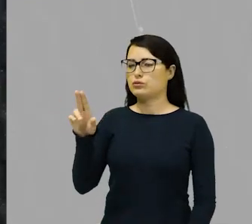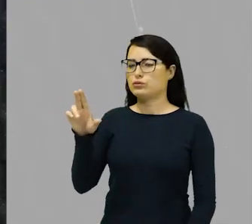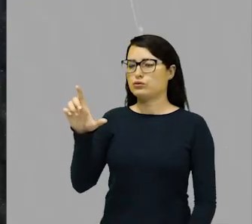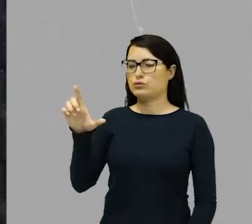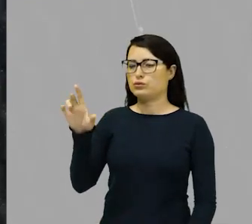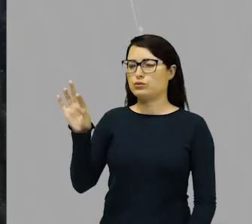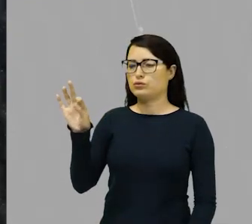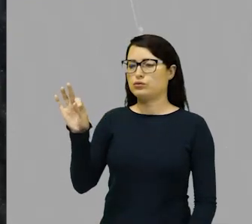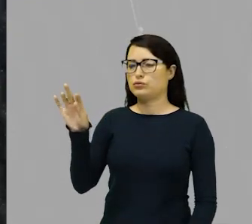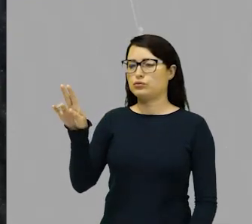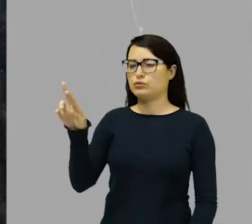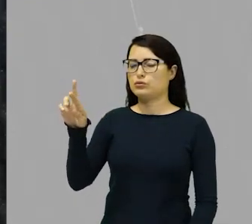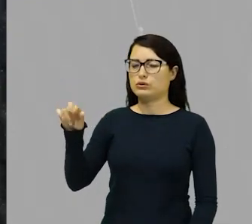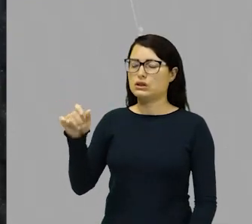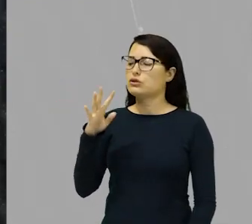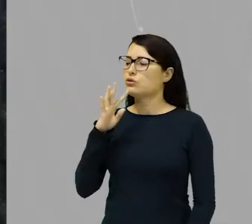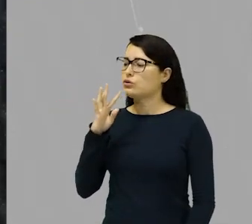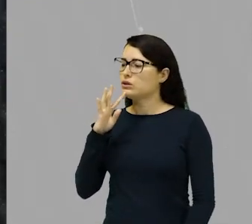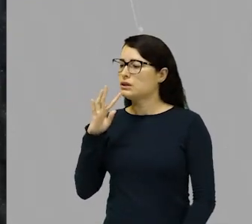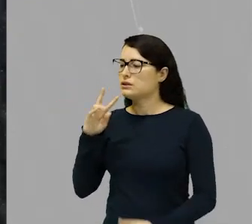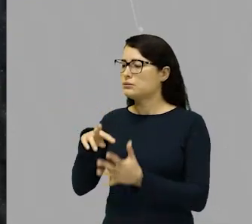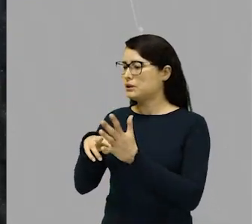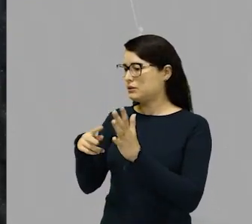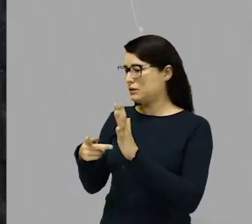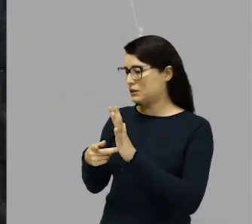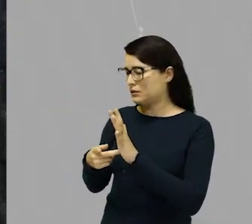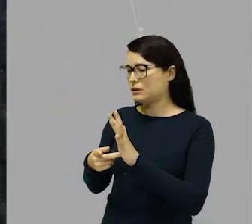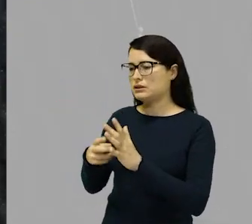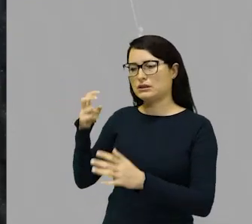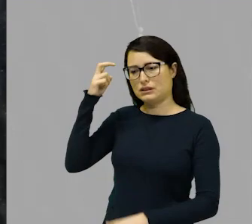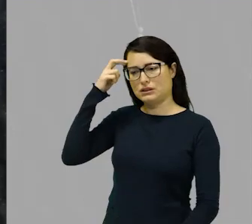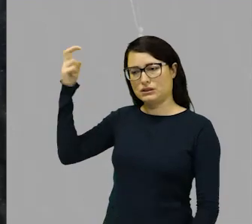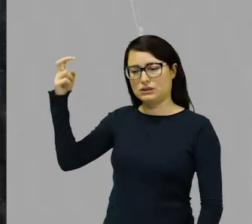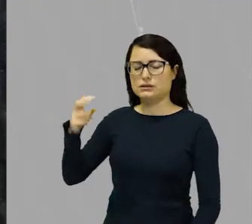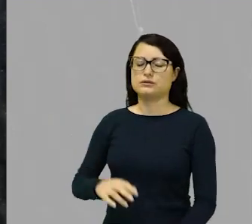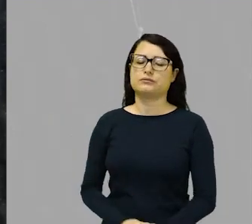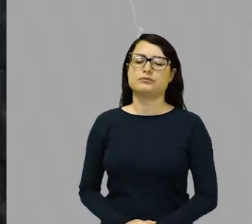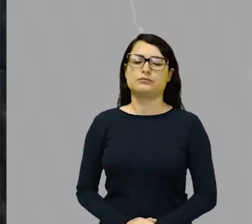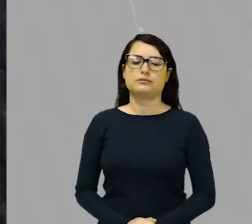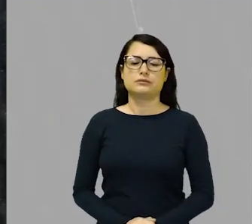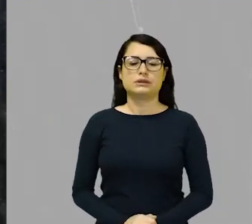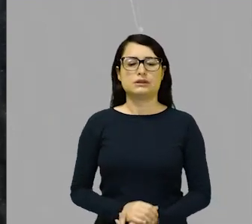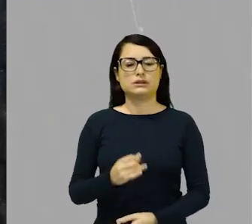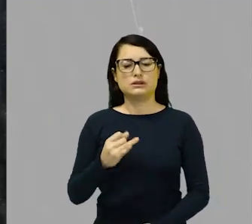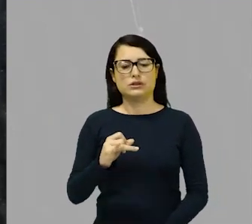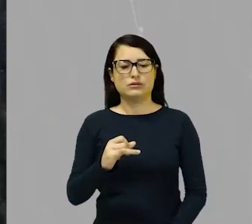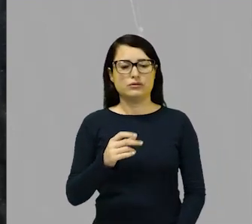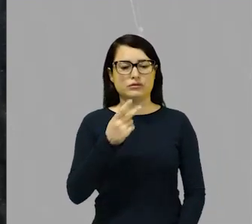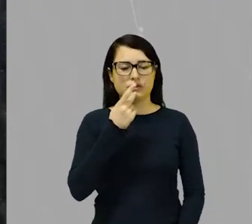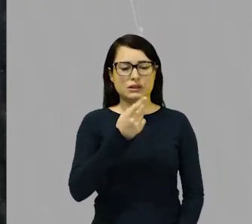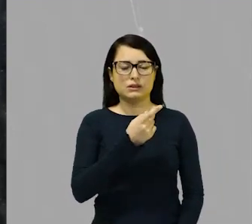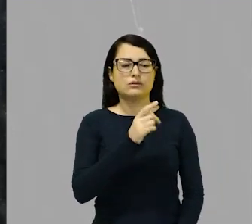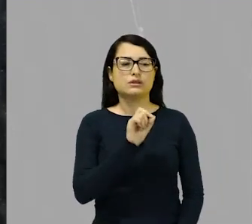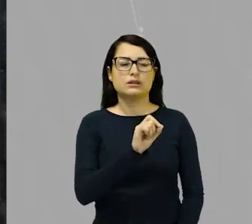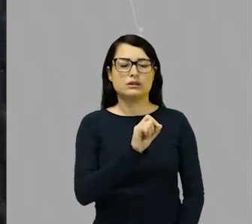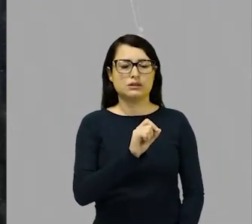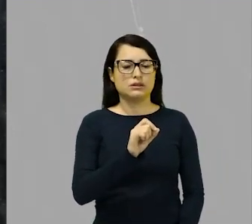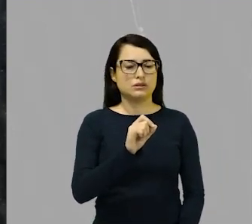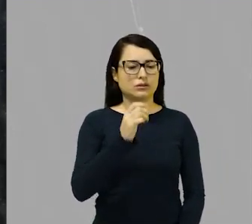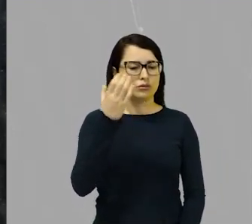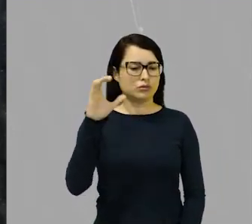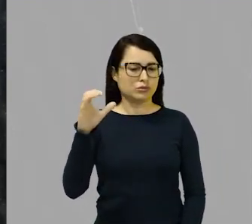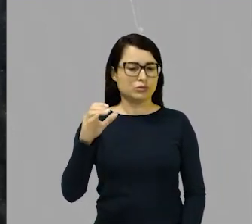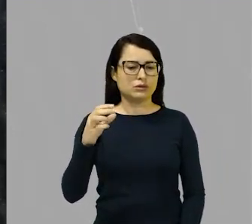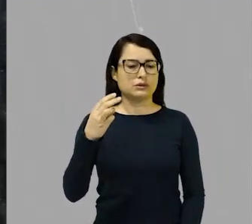de conhecimento, sinônimo de inteligência, certo? Se eu falo para ti da cultura maranhense, que eu sou